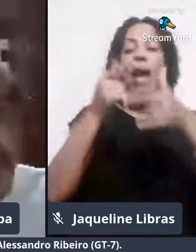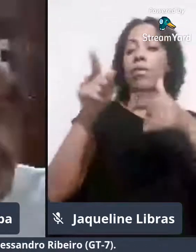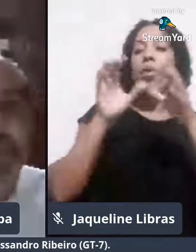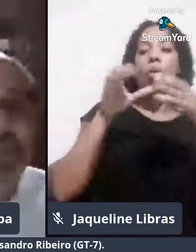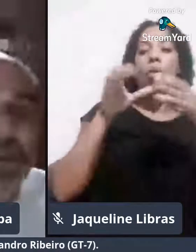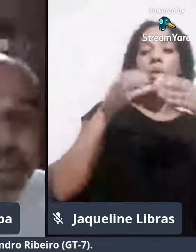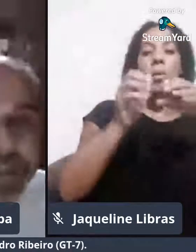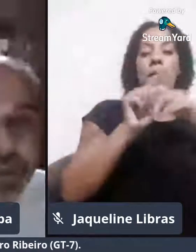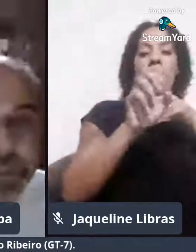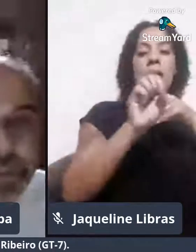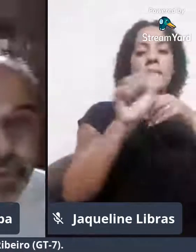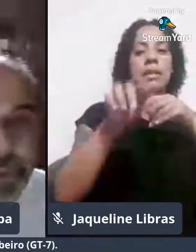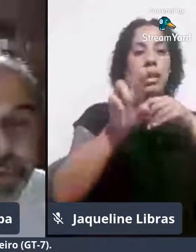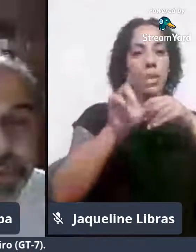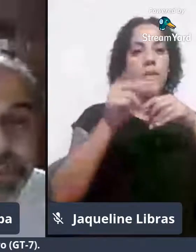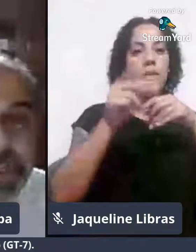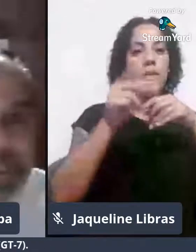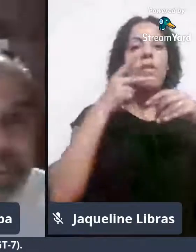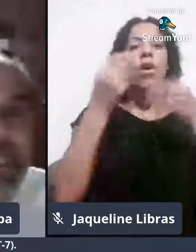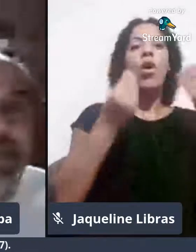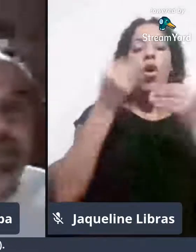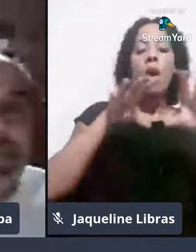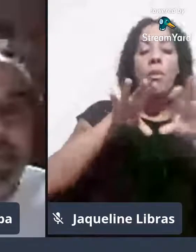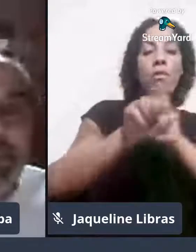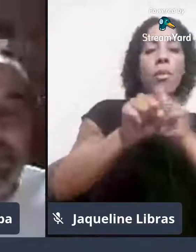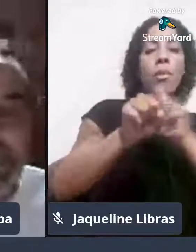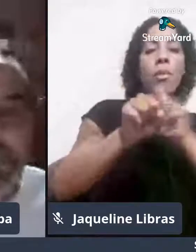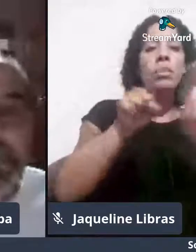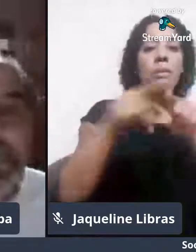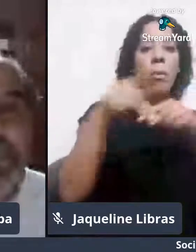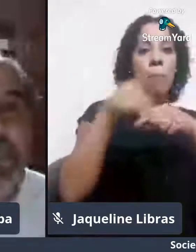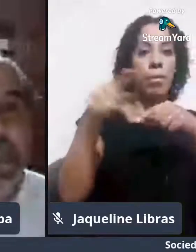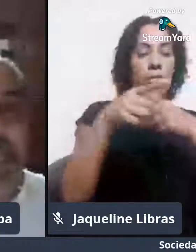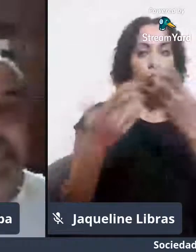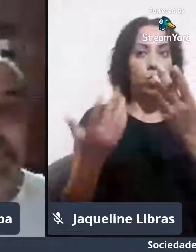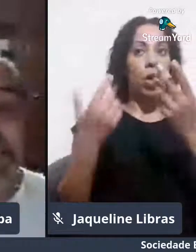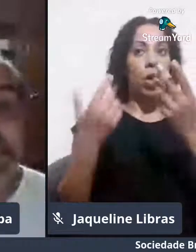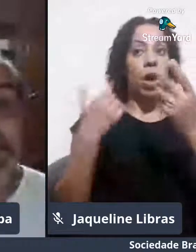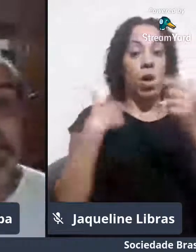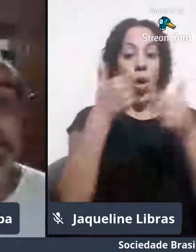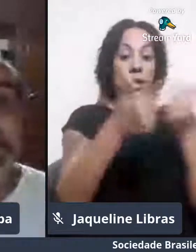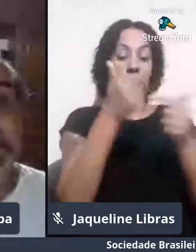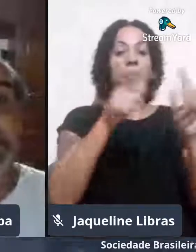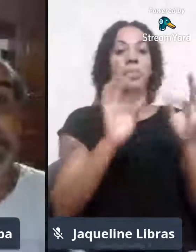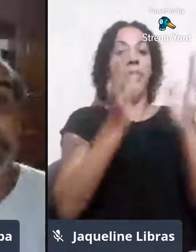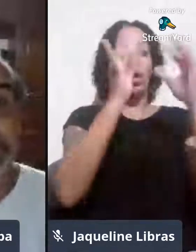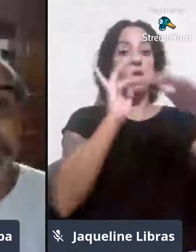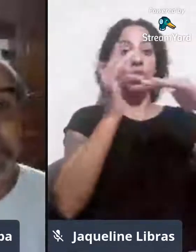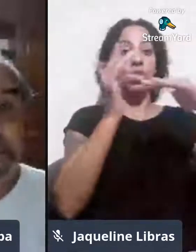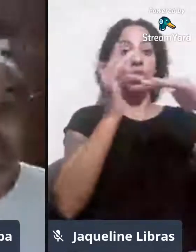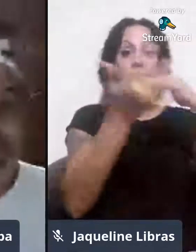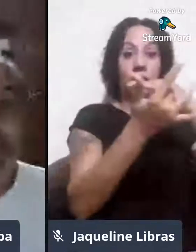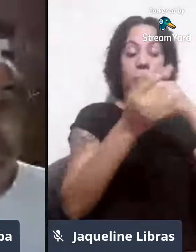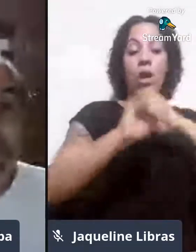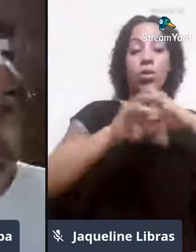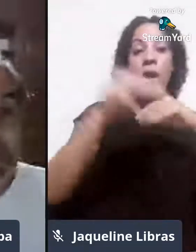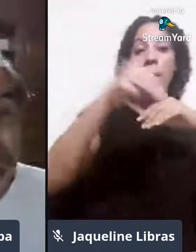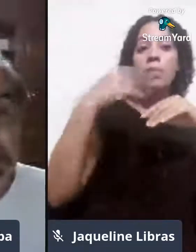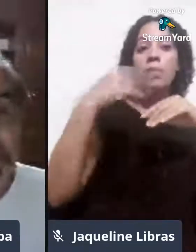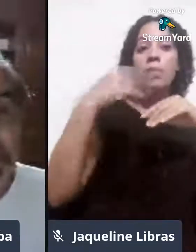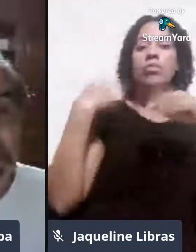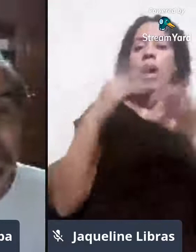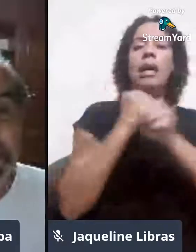falando sobre vídeo e formação de professores. E eu trabalho com tecnologias digitais e educação matemática há muito tempo. Aí troquei